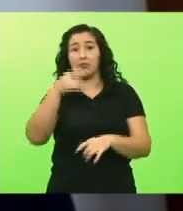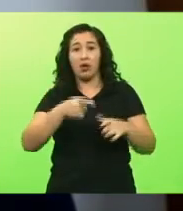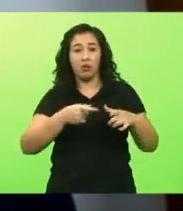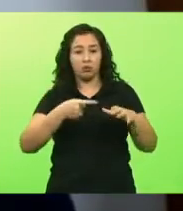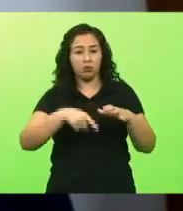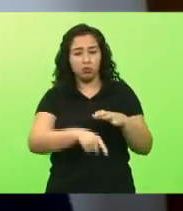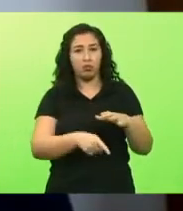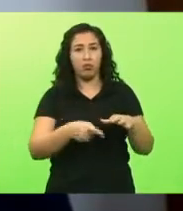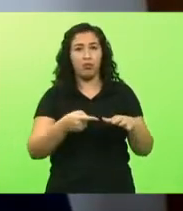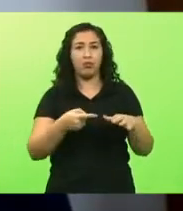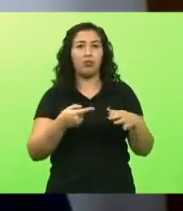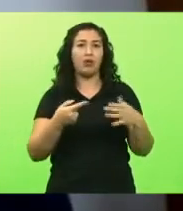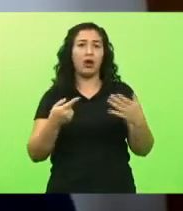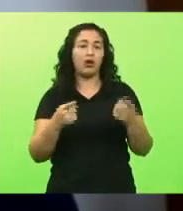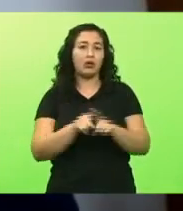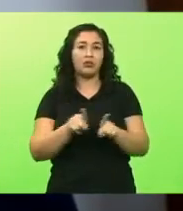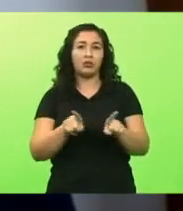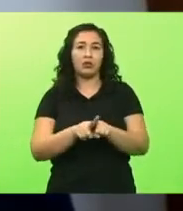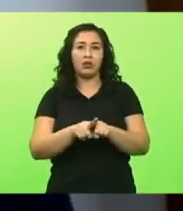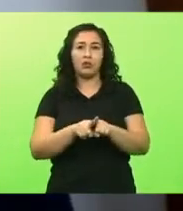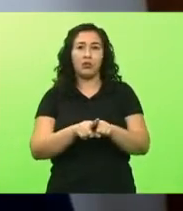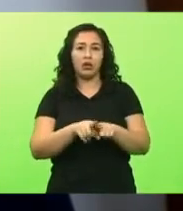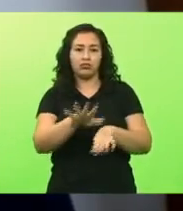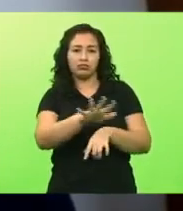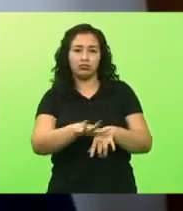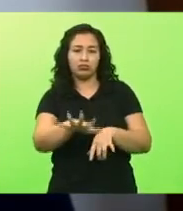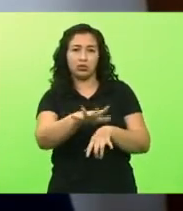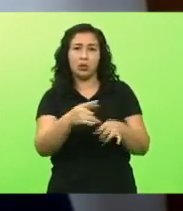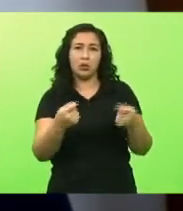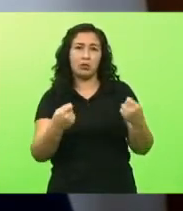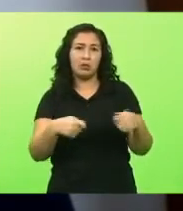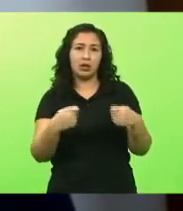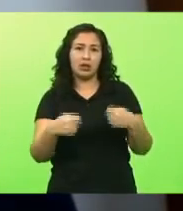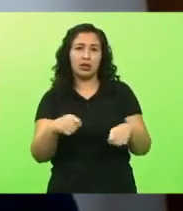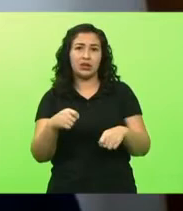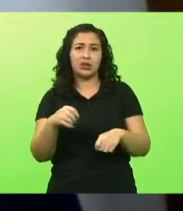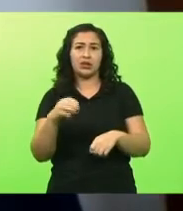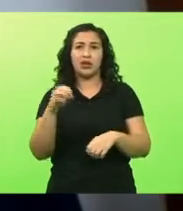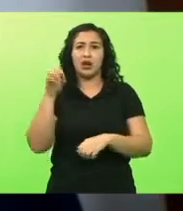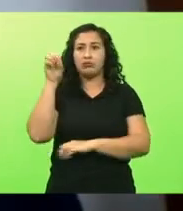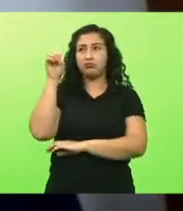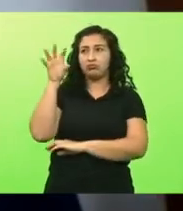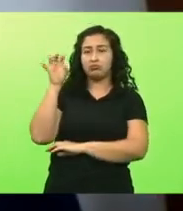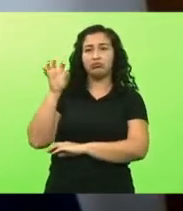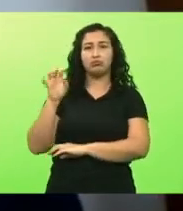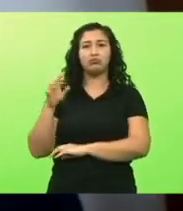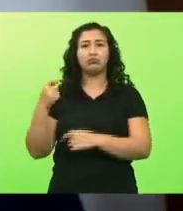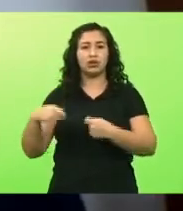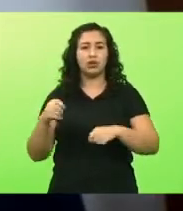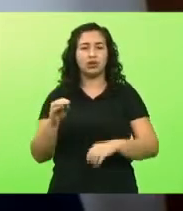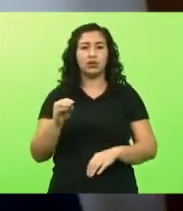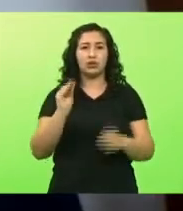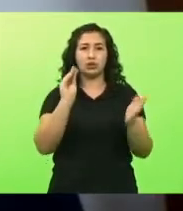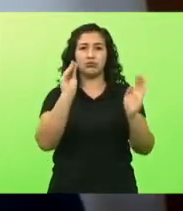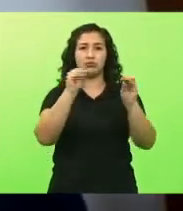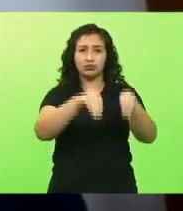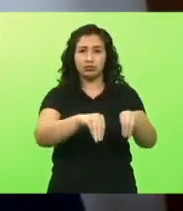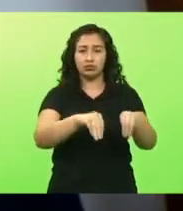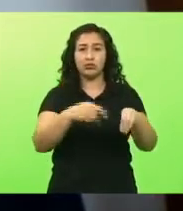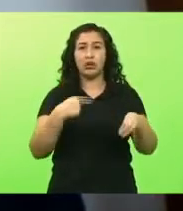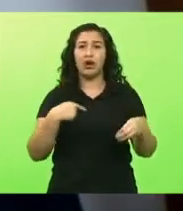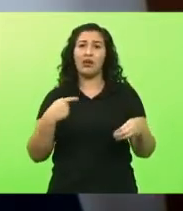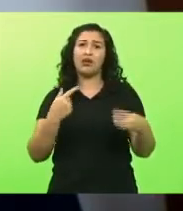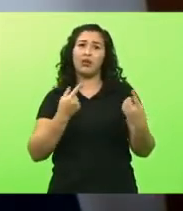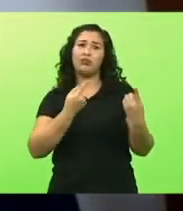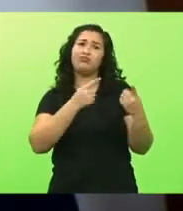está o trecho que precisa ser ressinalizado. Enfim, eu quero me contrapor a algum, com todo respeito,